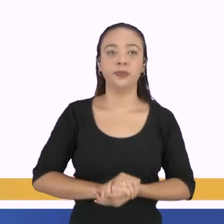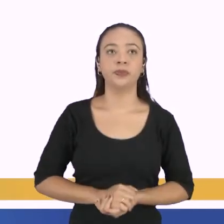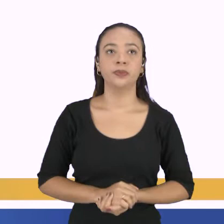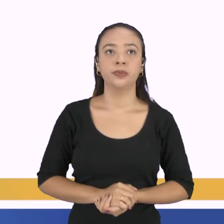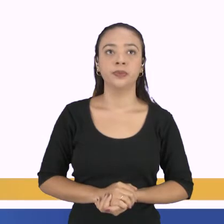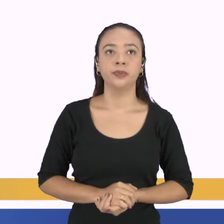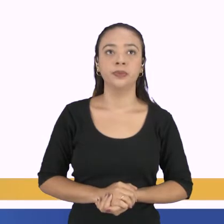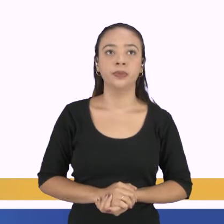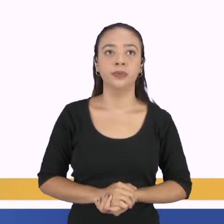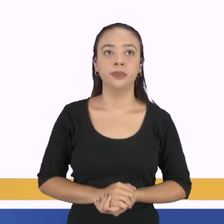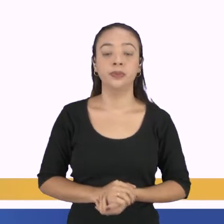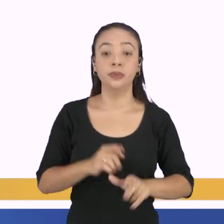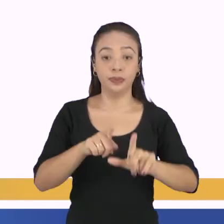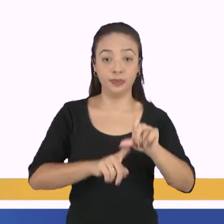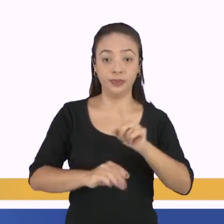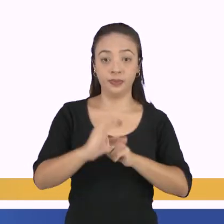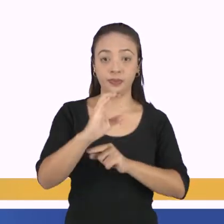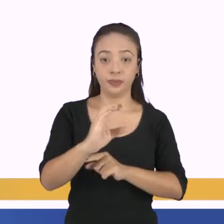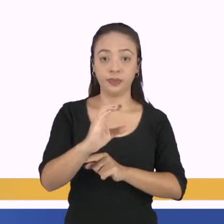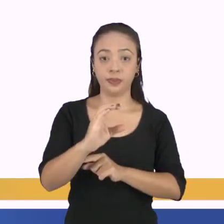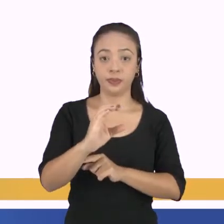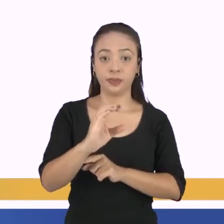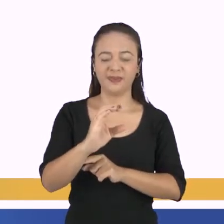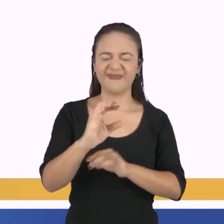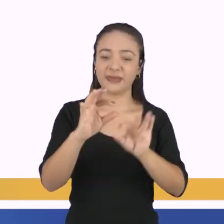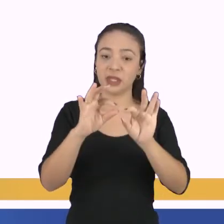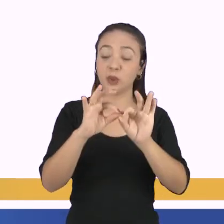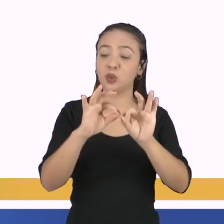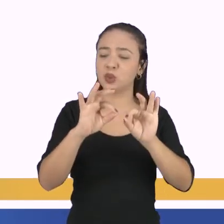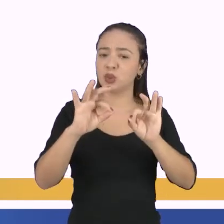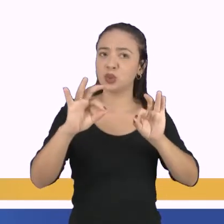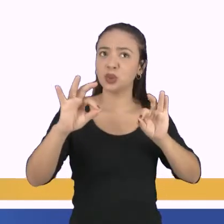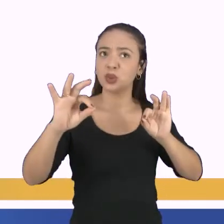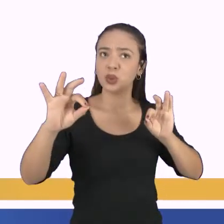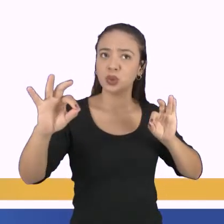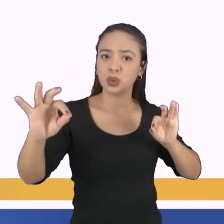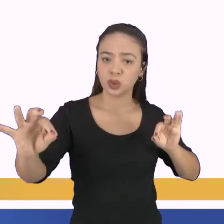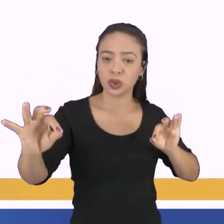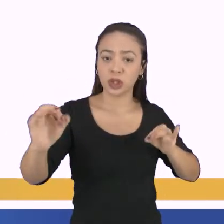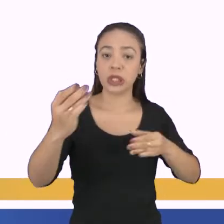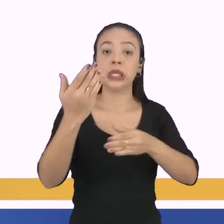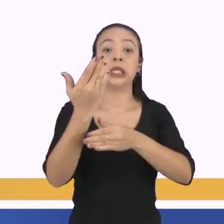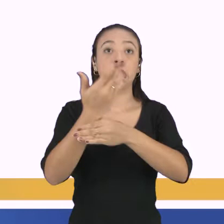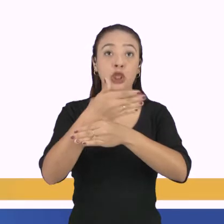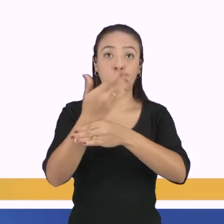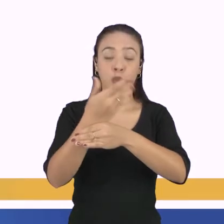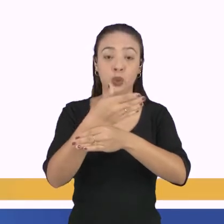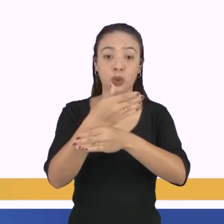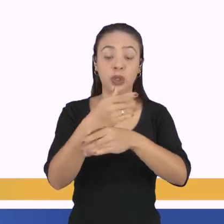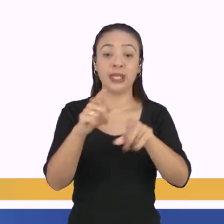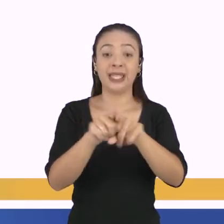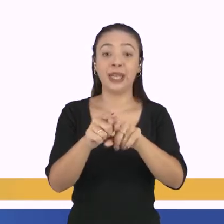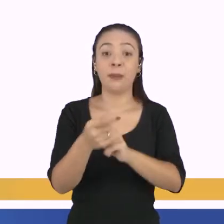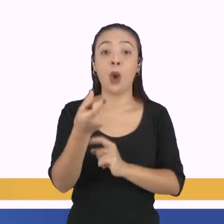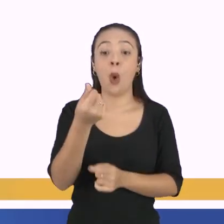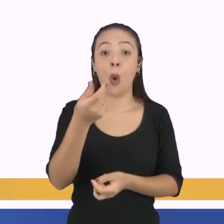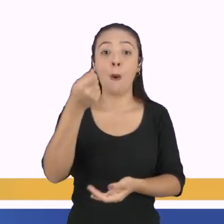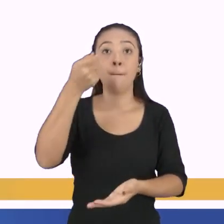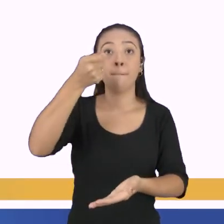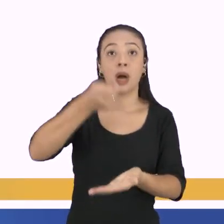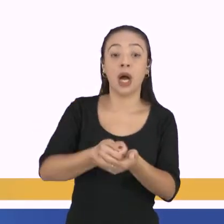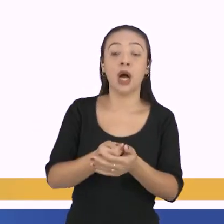Opção C. A distância percorrida por um táxi e o valor final da corrida